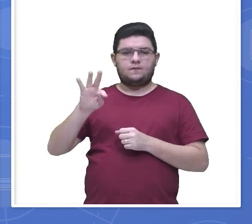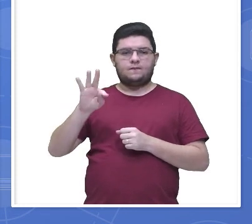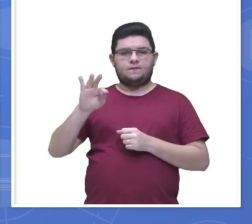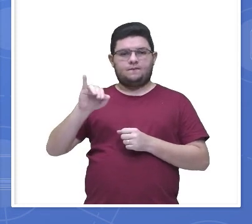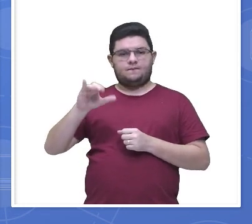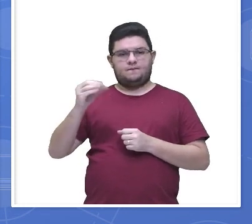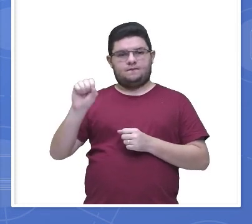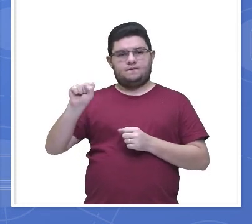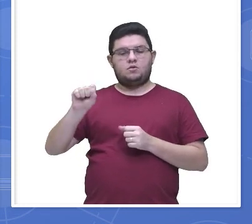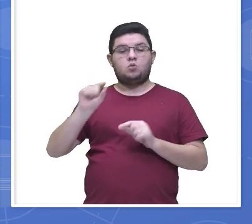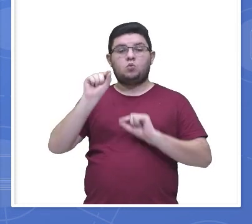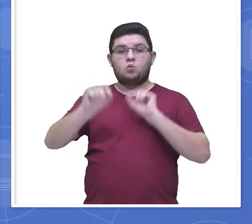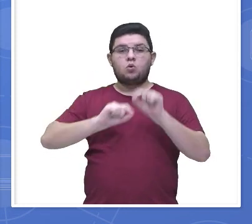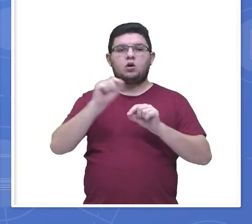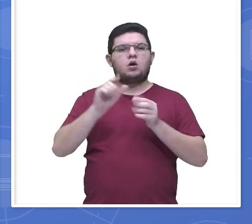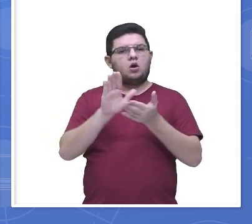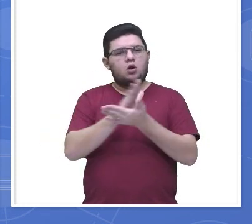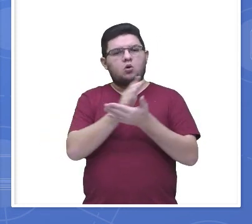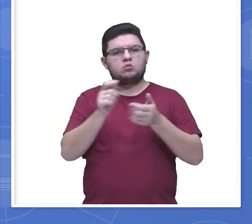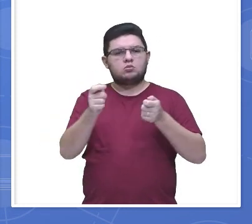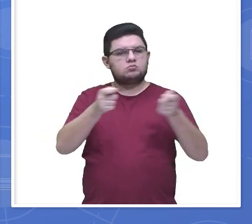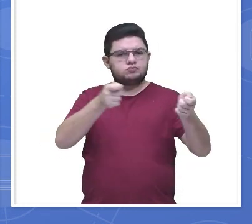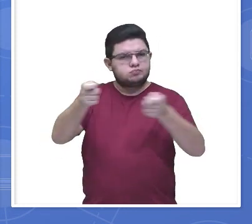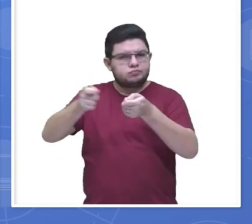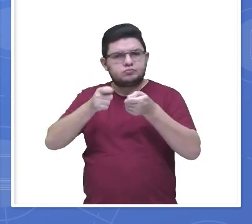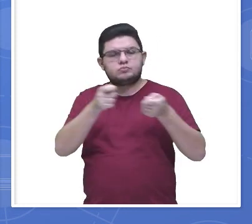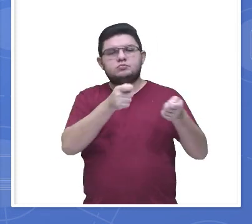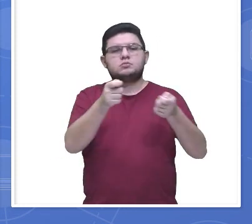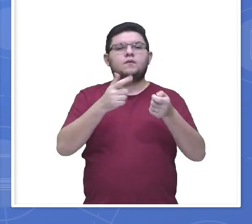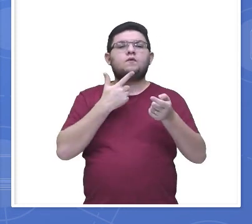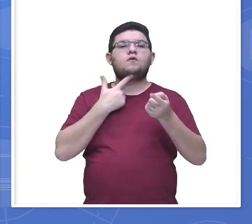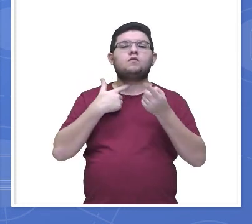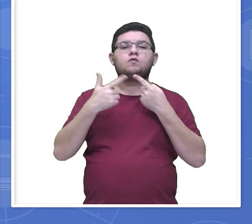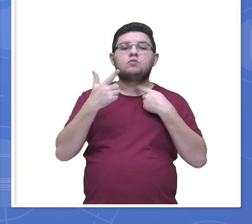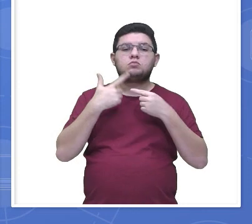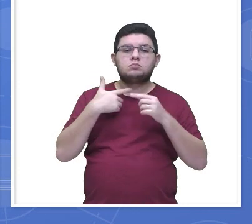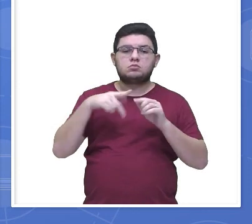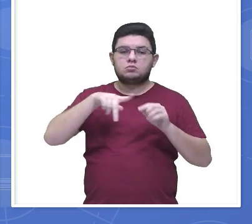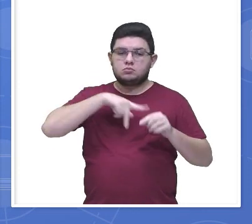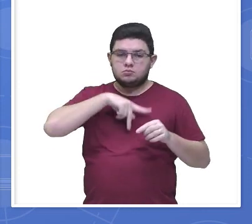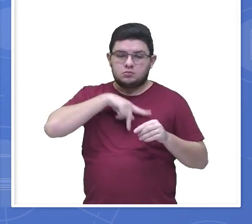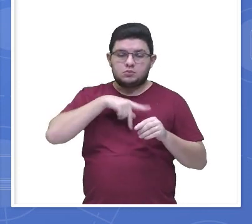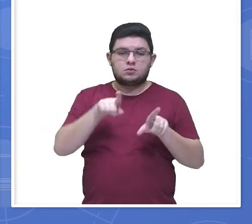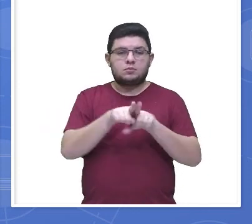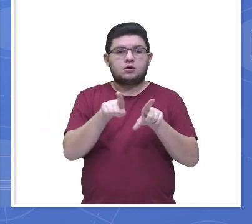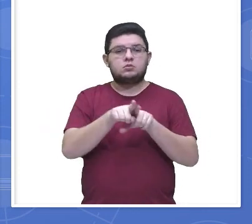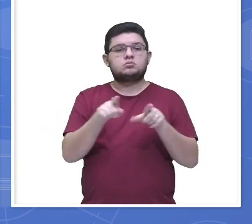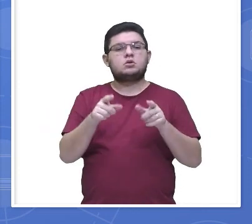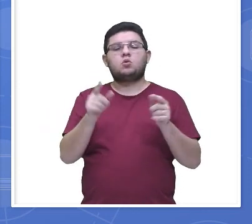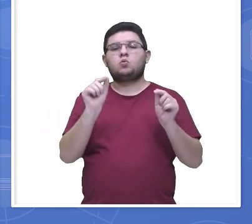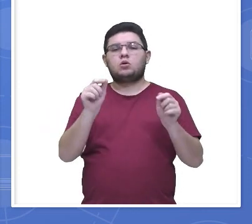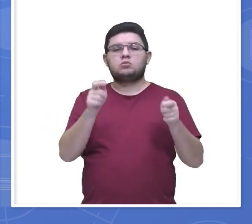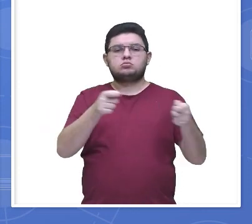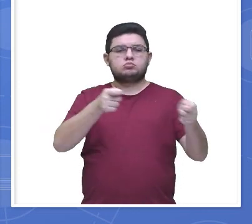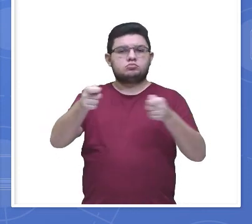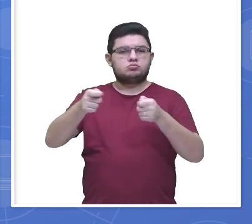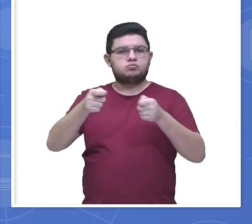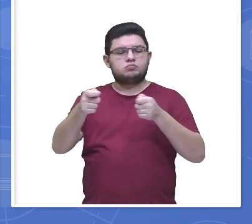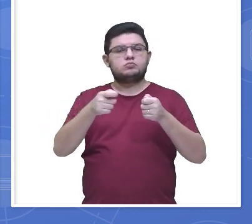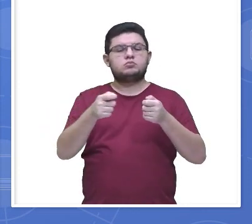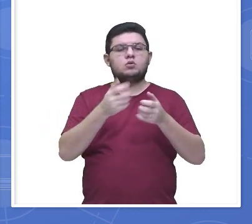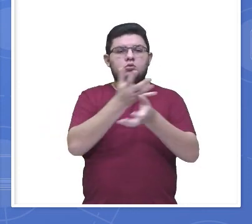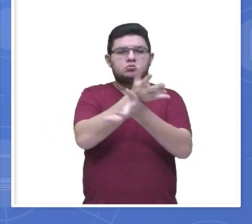controle da nossa vontade, bem como regula a musculatura esquelética de todo o corpo. Então, esse sistema